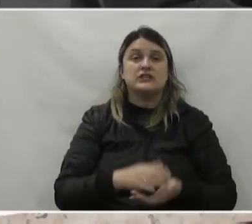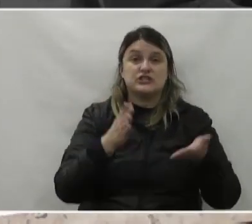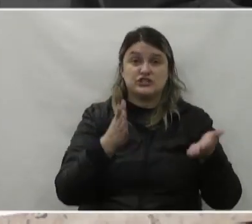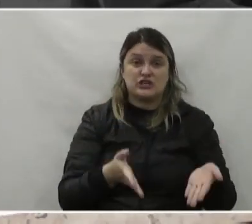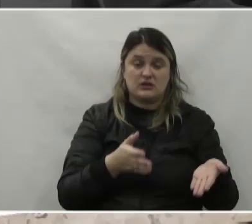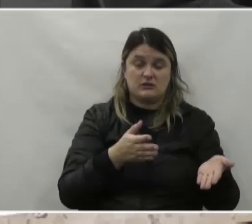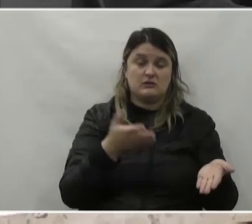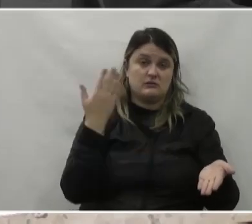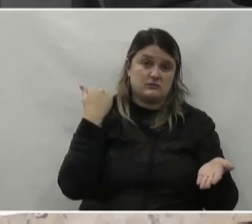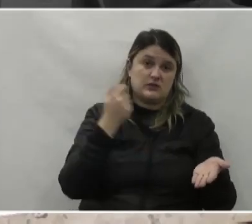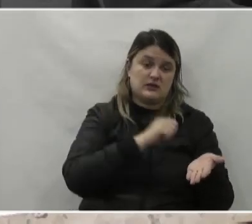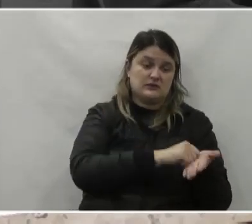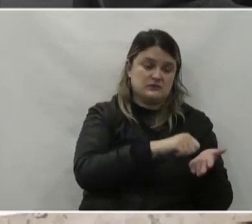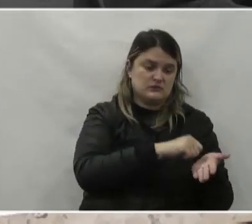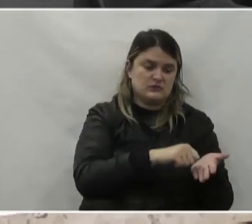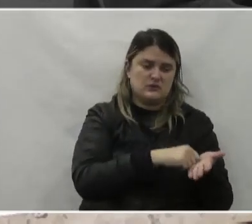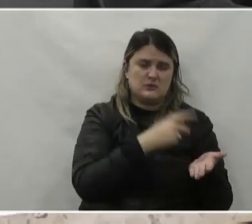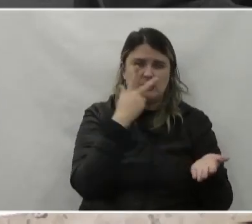meio